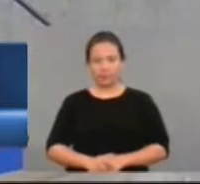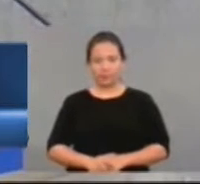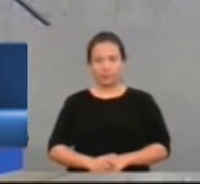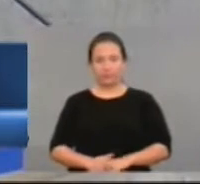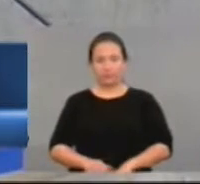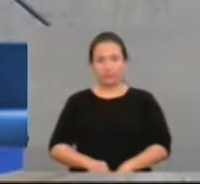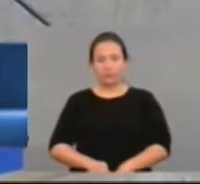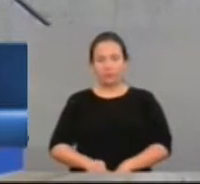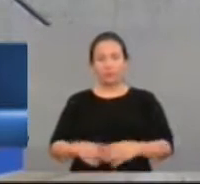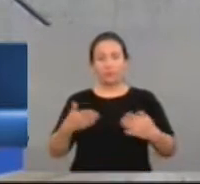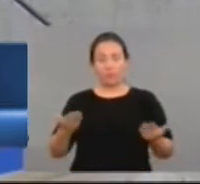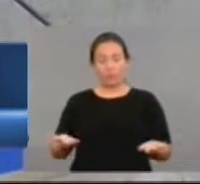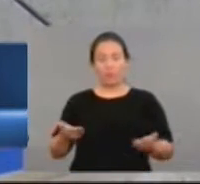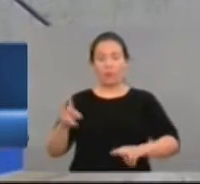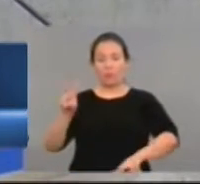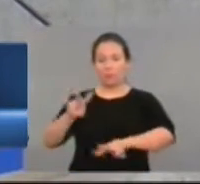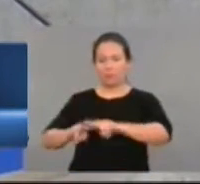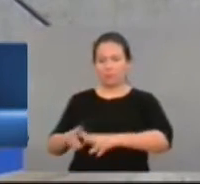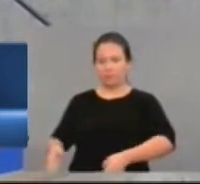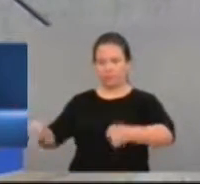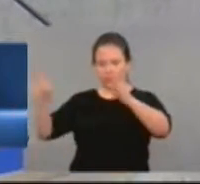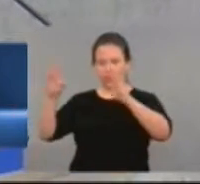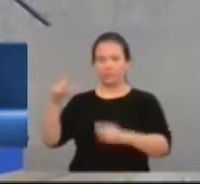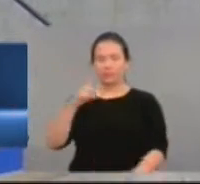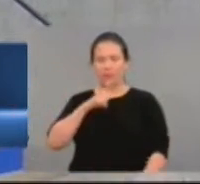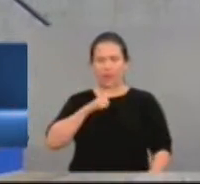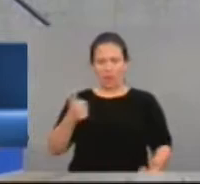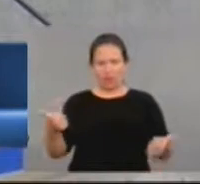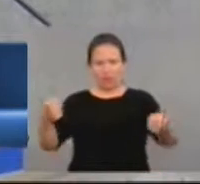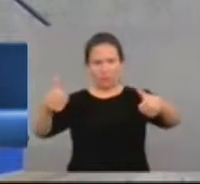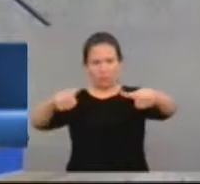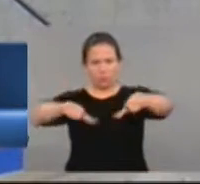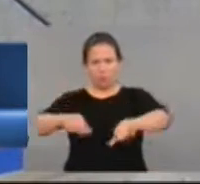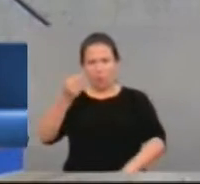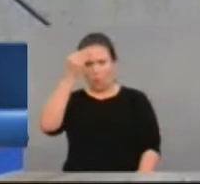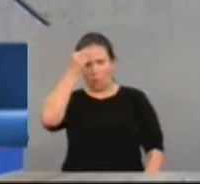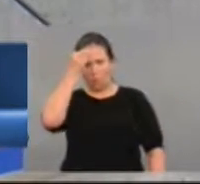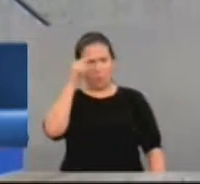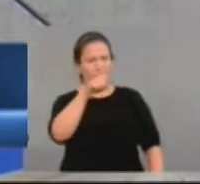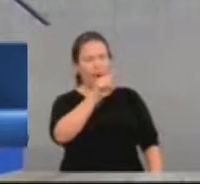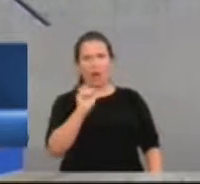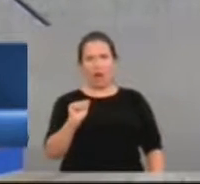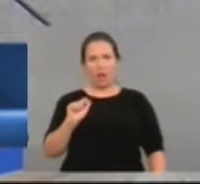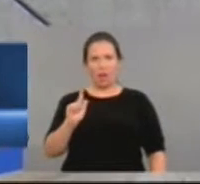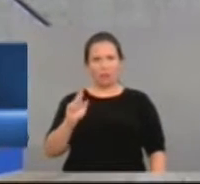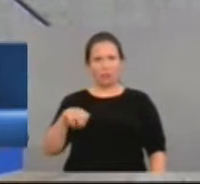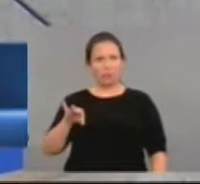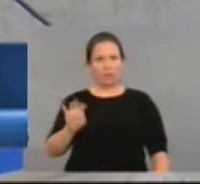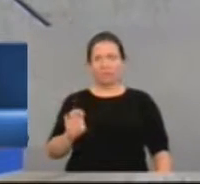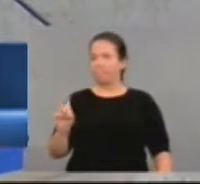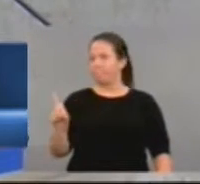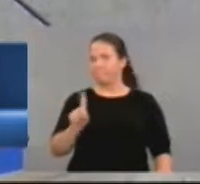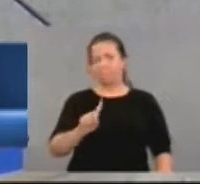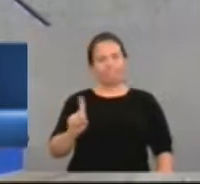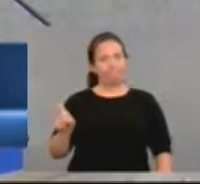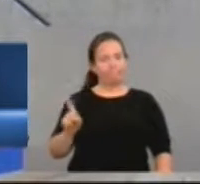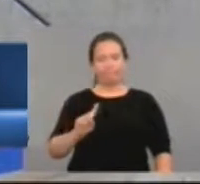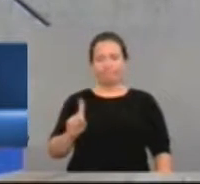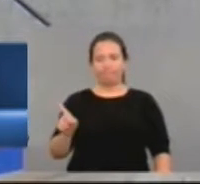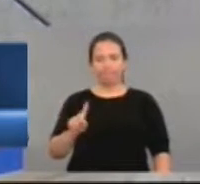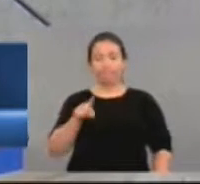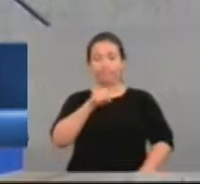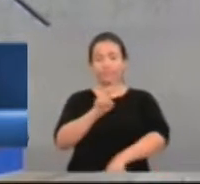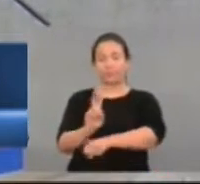não está fracassado por conta dos agentes prisionais que é guarda a